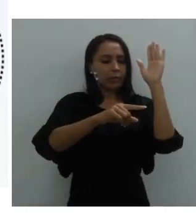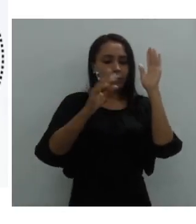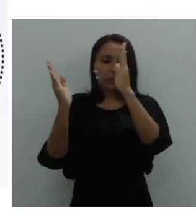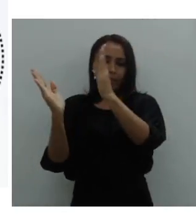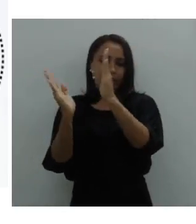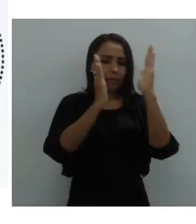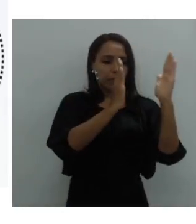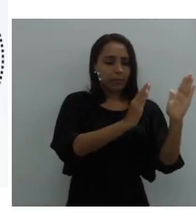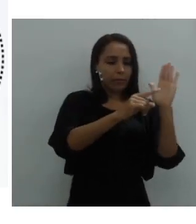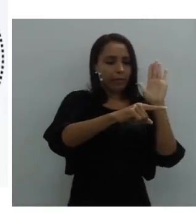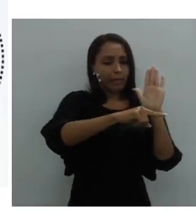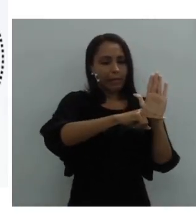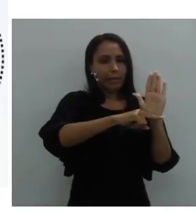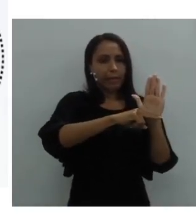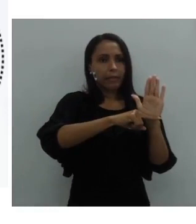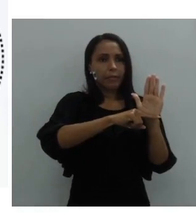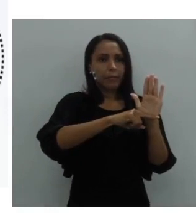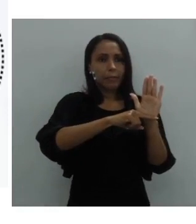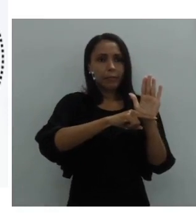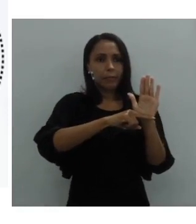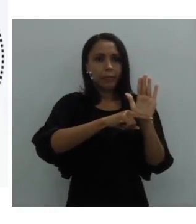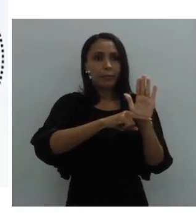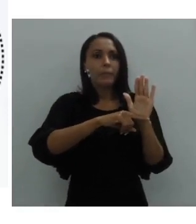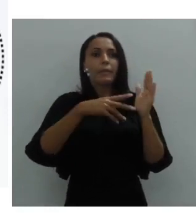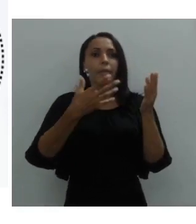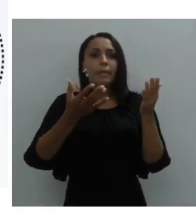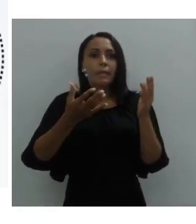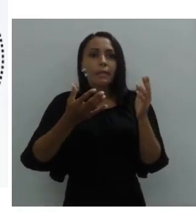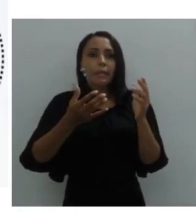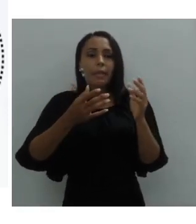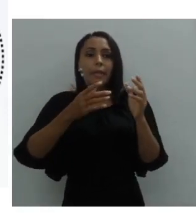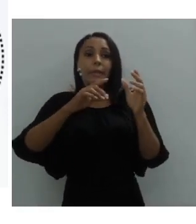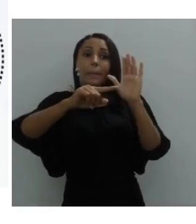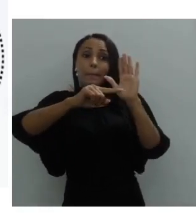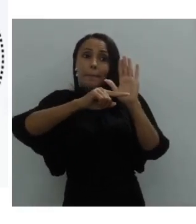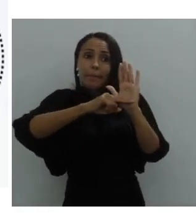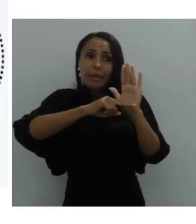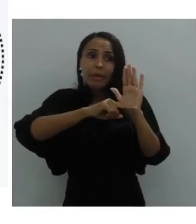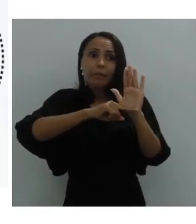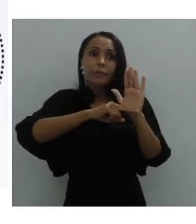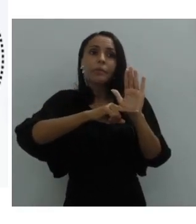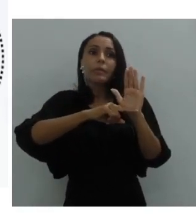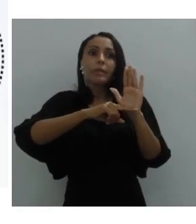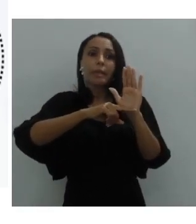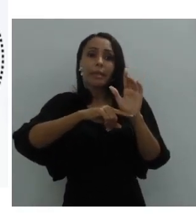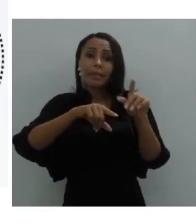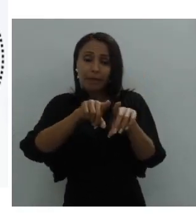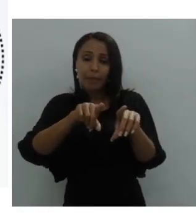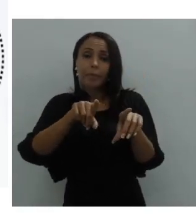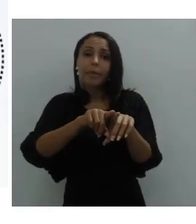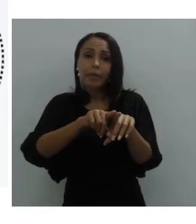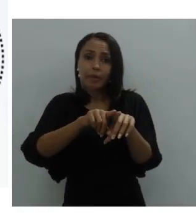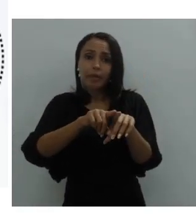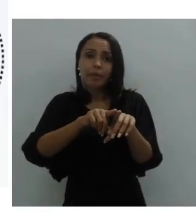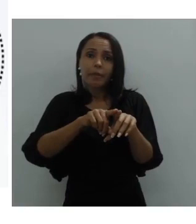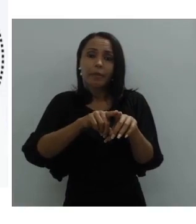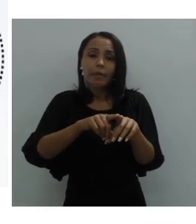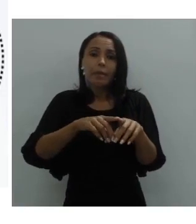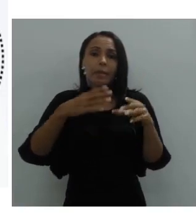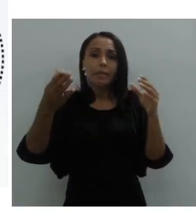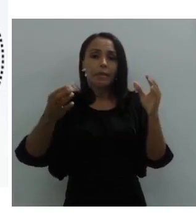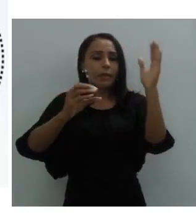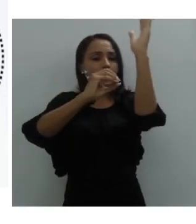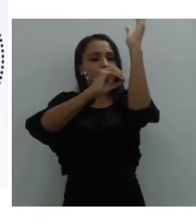zero, e o outro sinal de menos, quer dizer, o y também é negativo, ou seja, do zero para